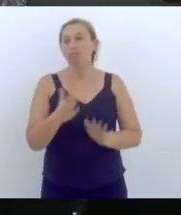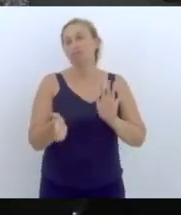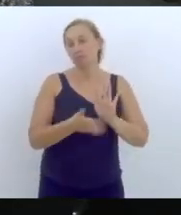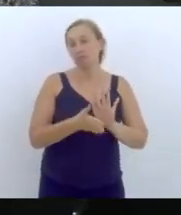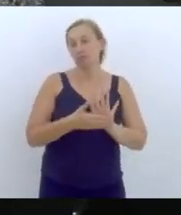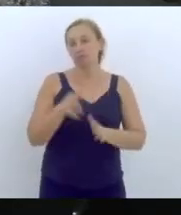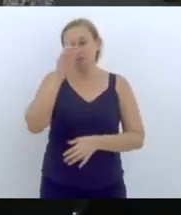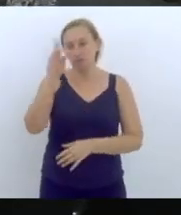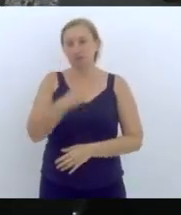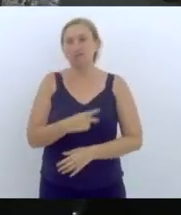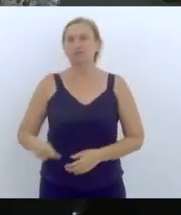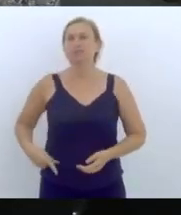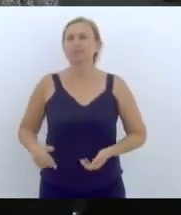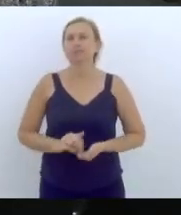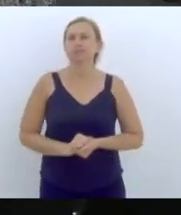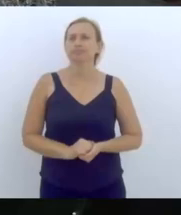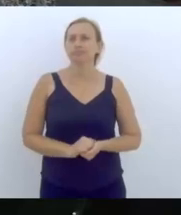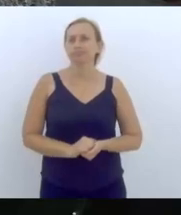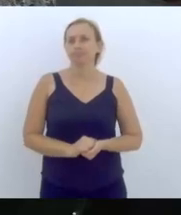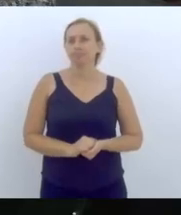presidenta.